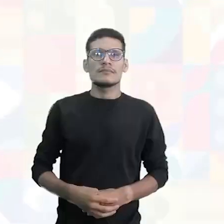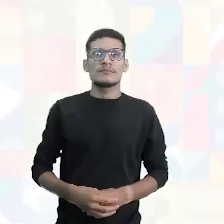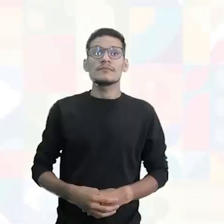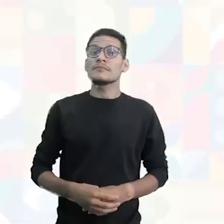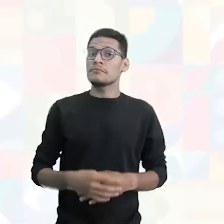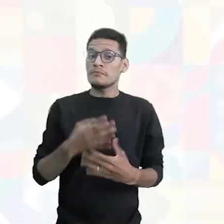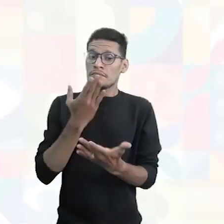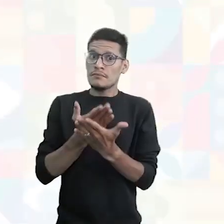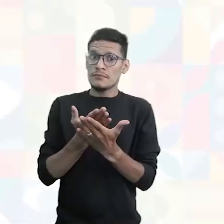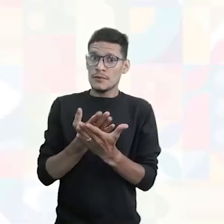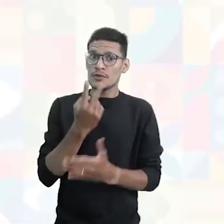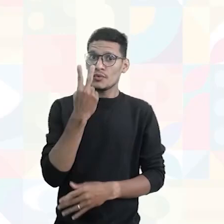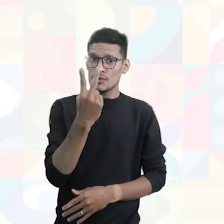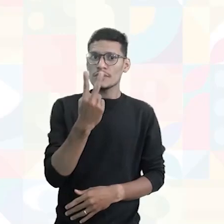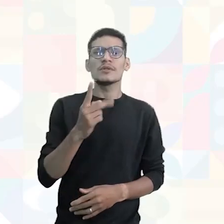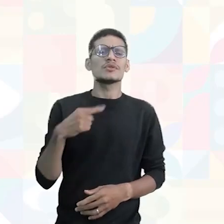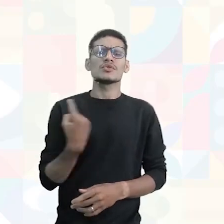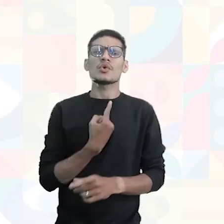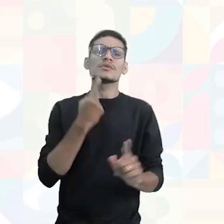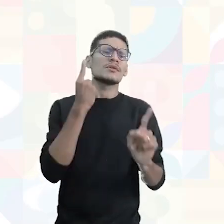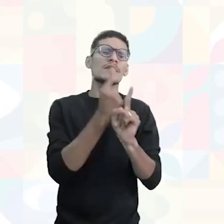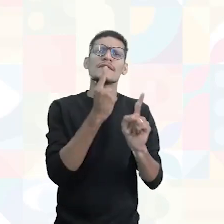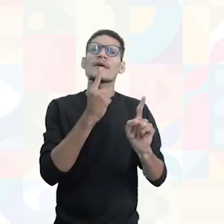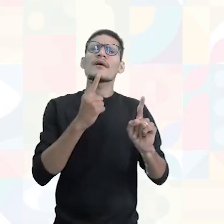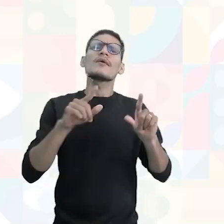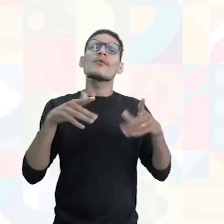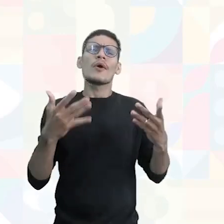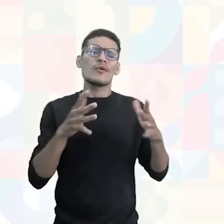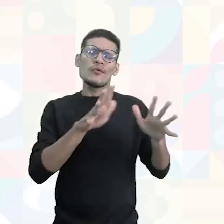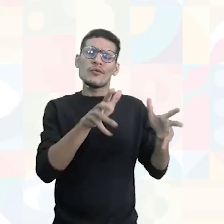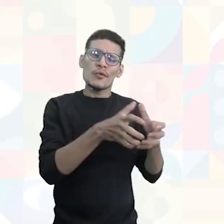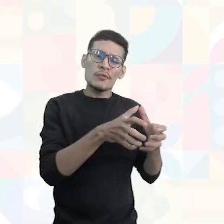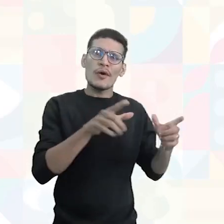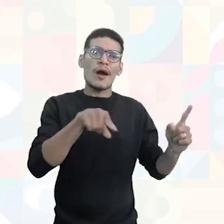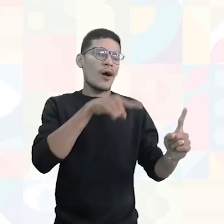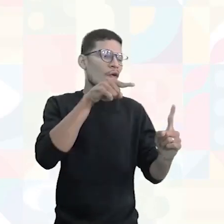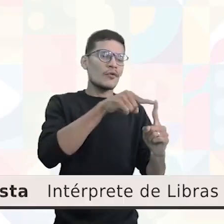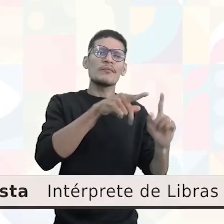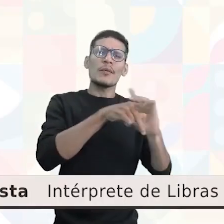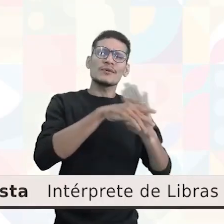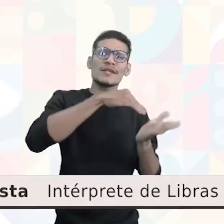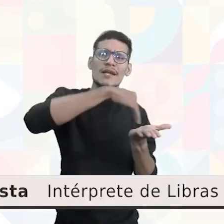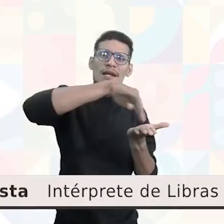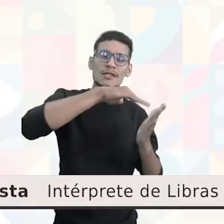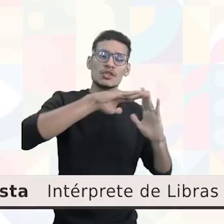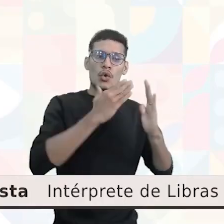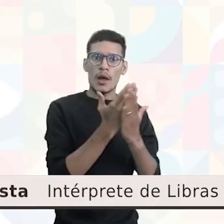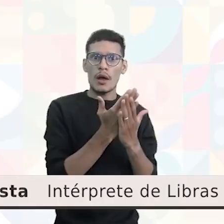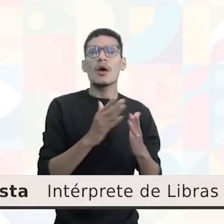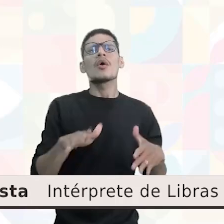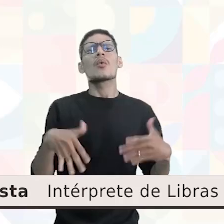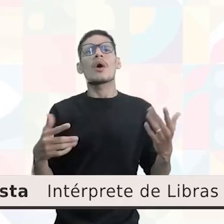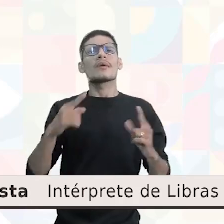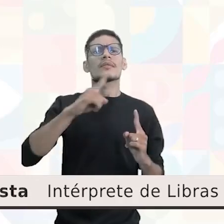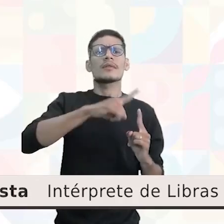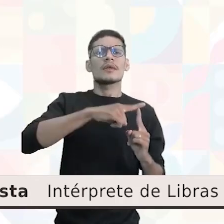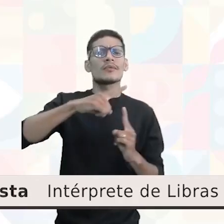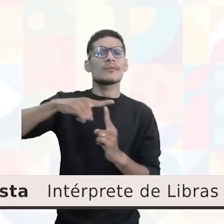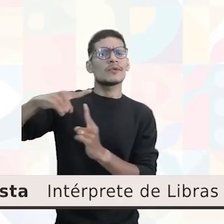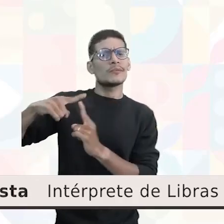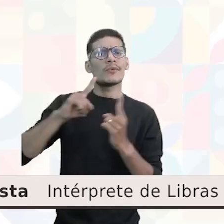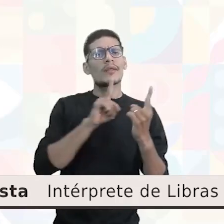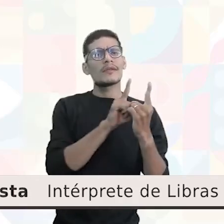Na unidade 2, nós vamos identificar quem é o público-alvo da Secretaria Escolar, quais são os tipos de atendimento,